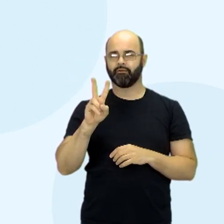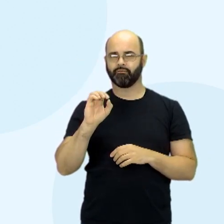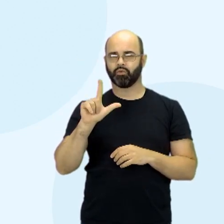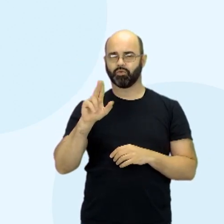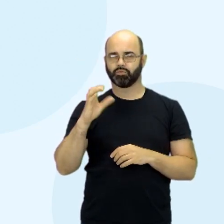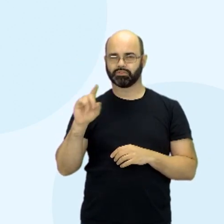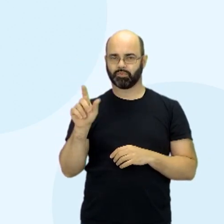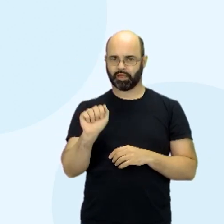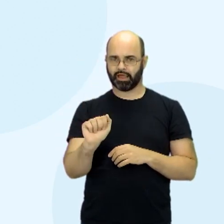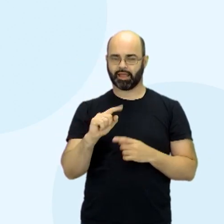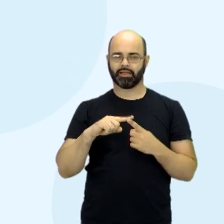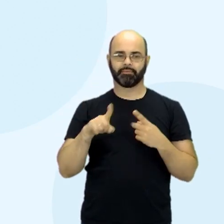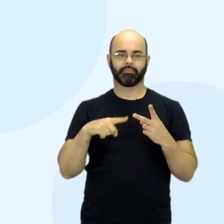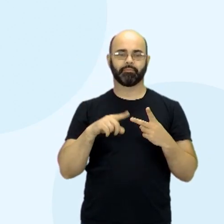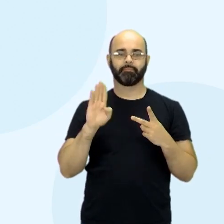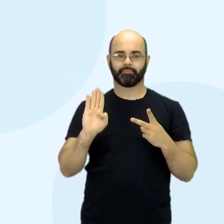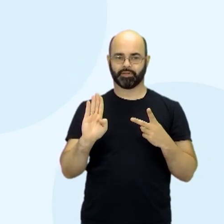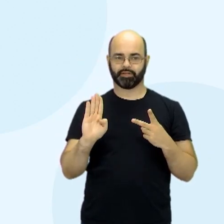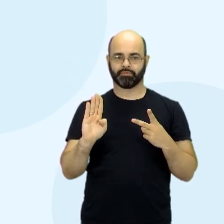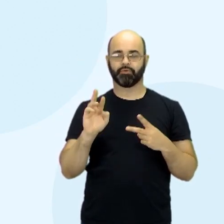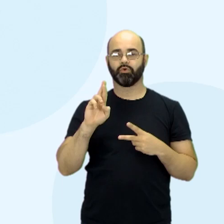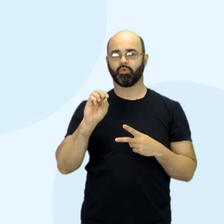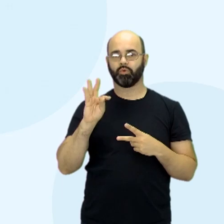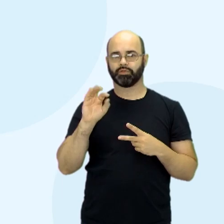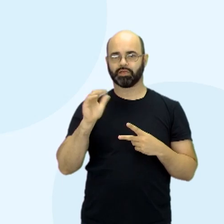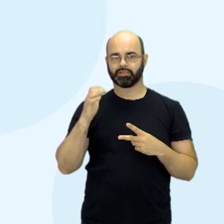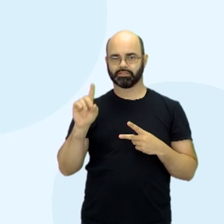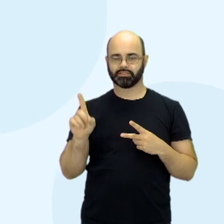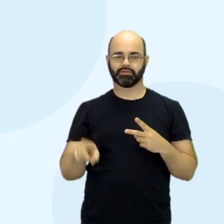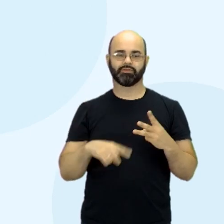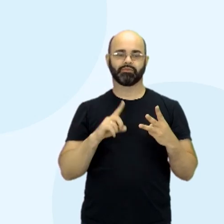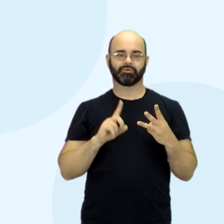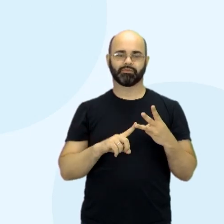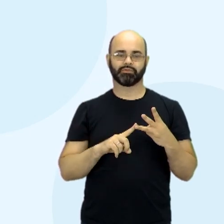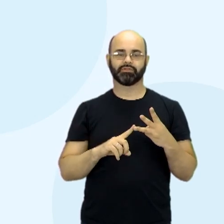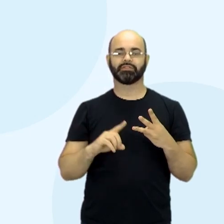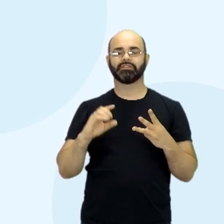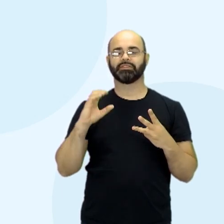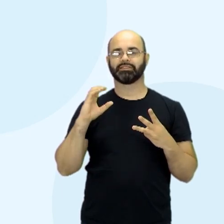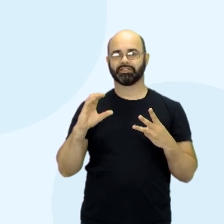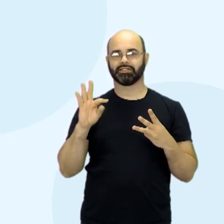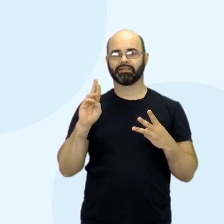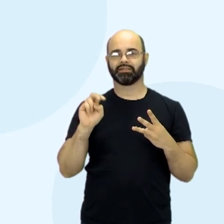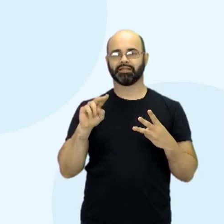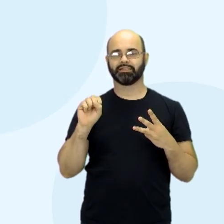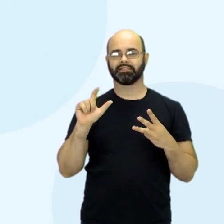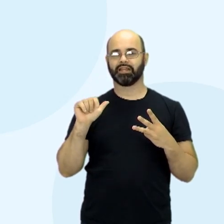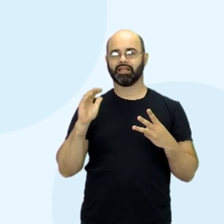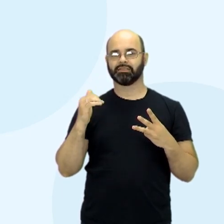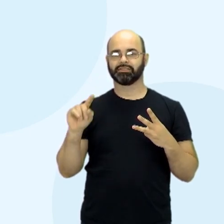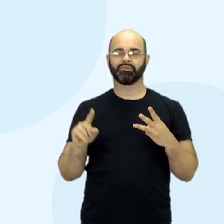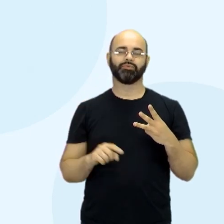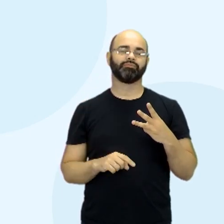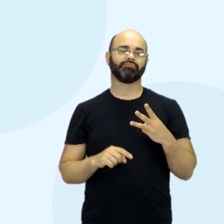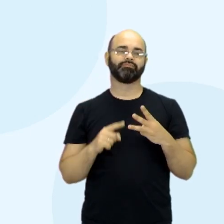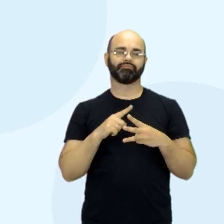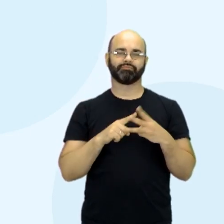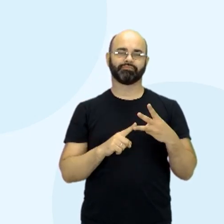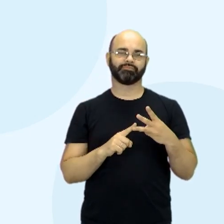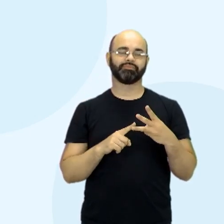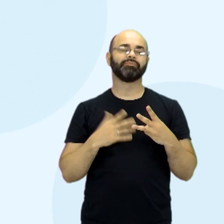ar de rotação alternativa b c translação